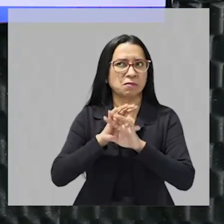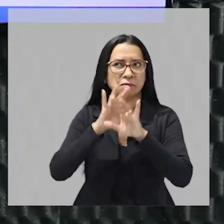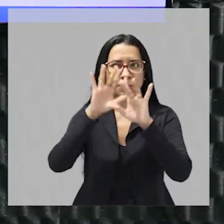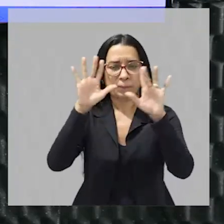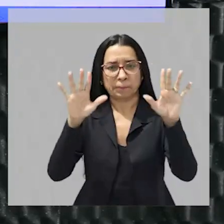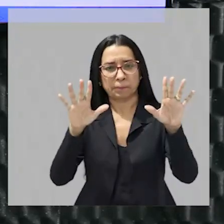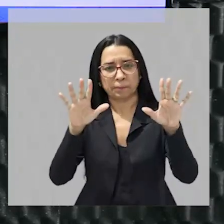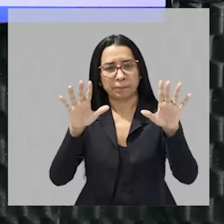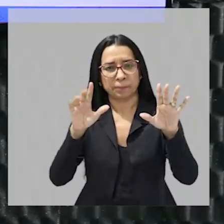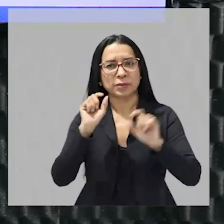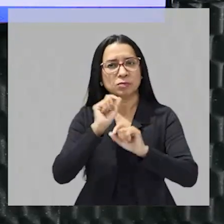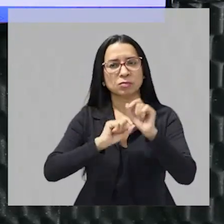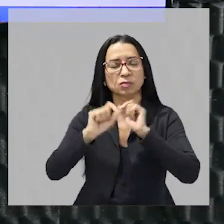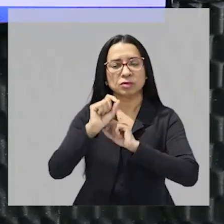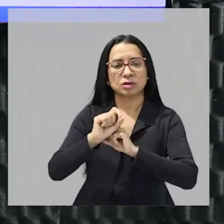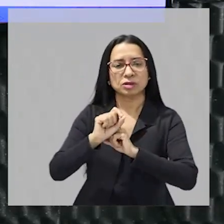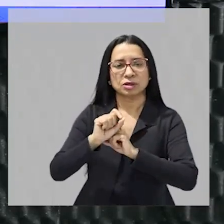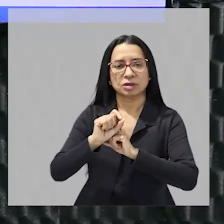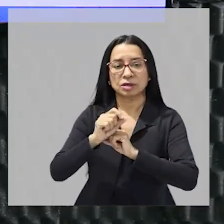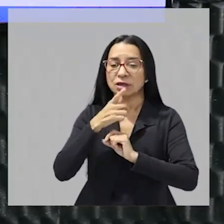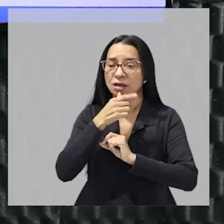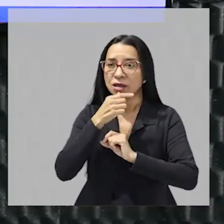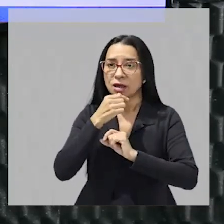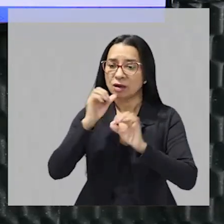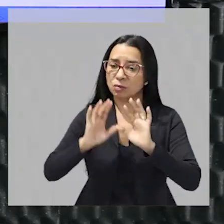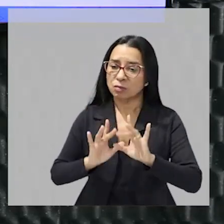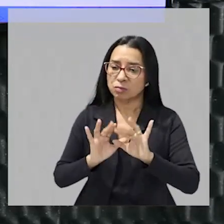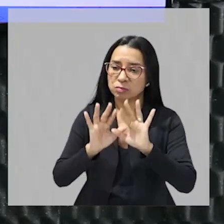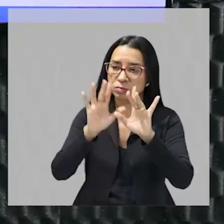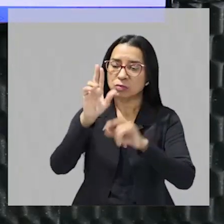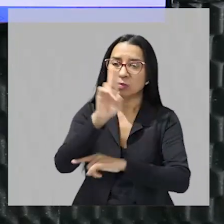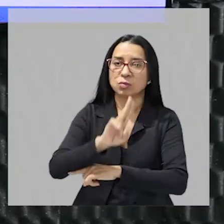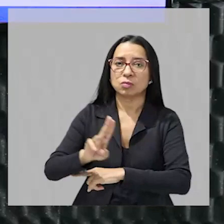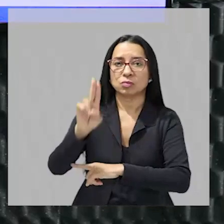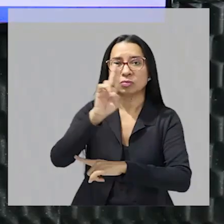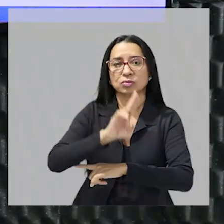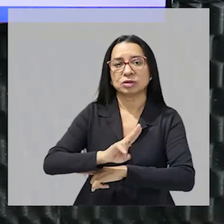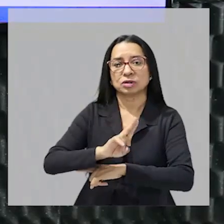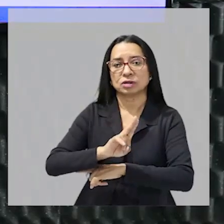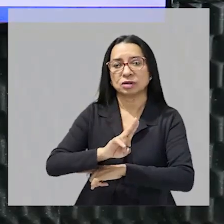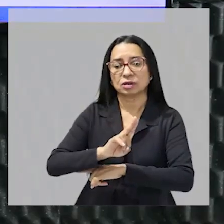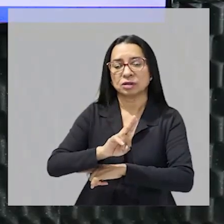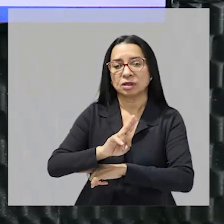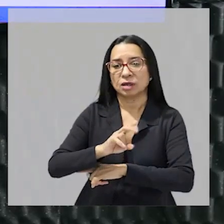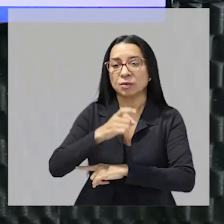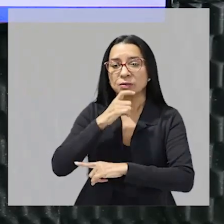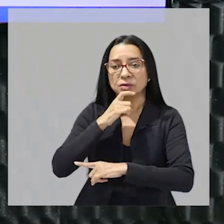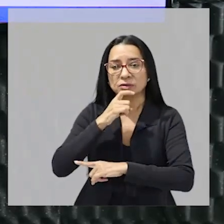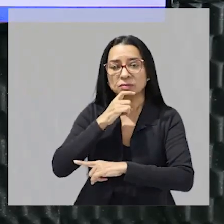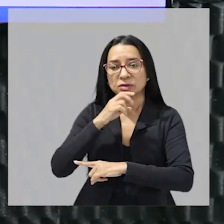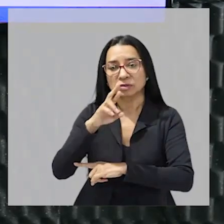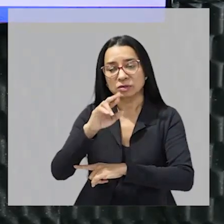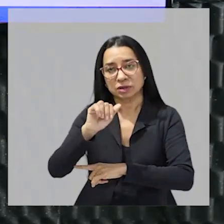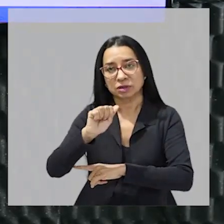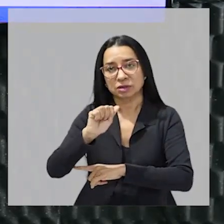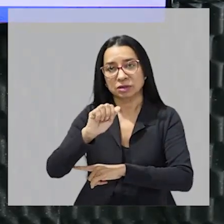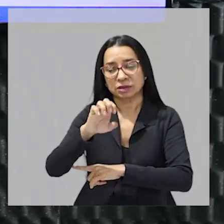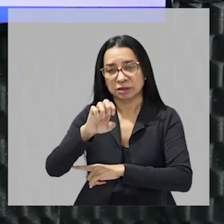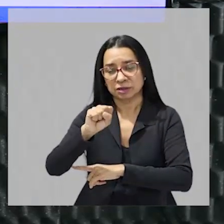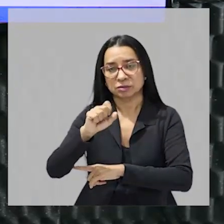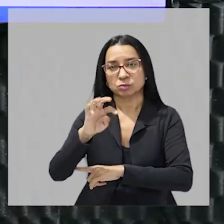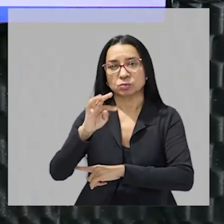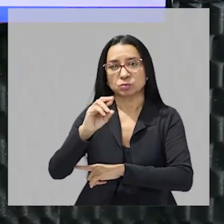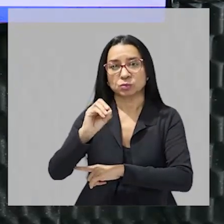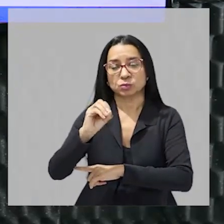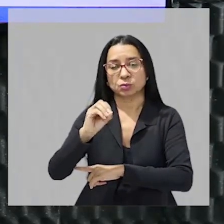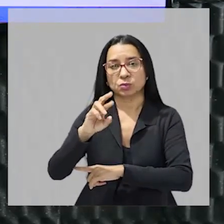é. Aquilo ali é água em estado de vapor que é utilizada para resfriar os reatores, tá certo? Tanto é